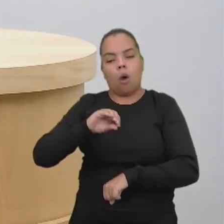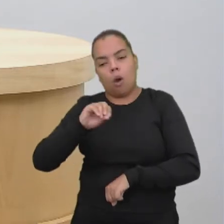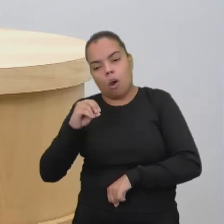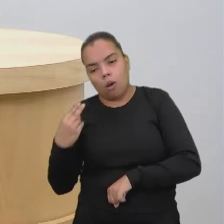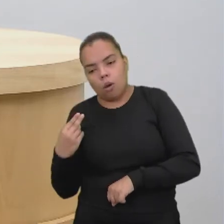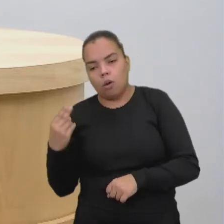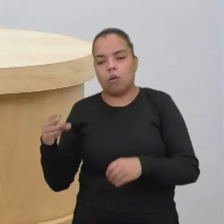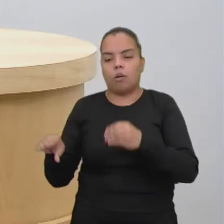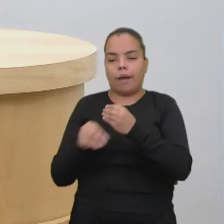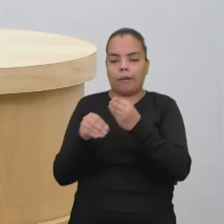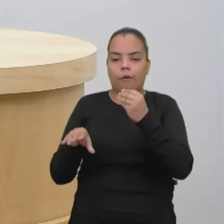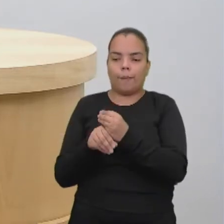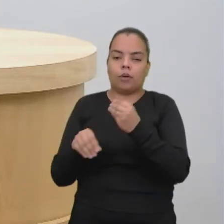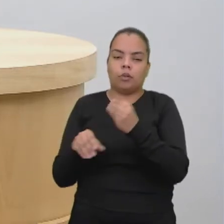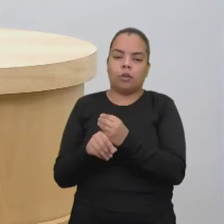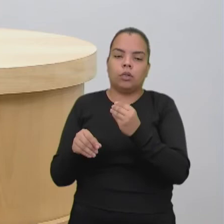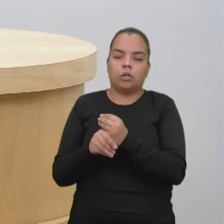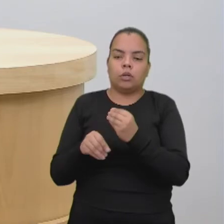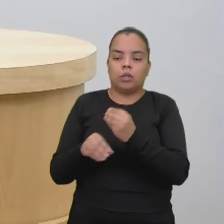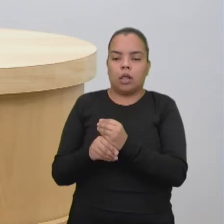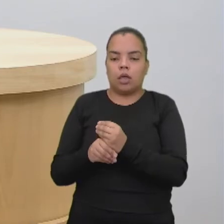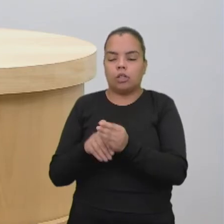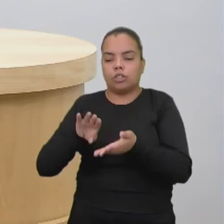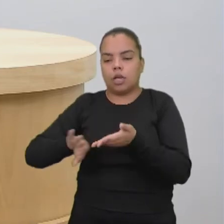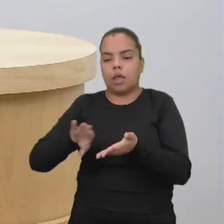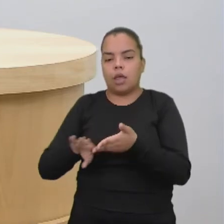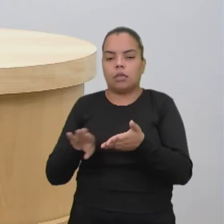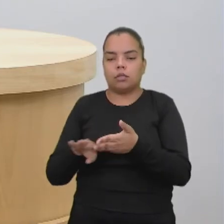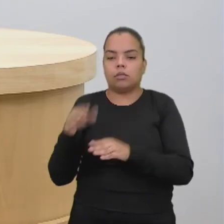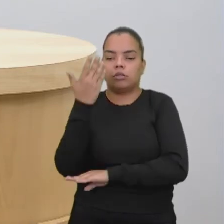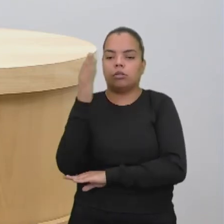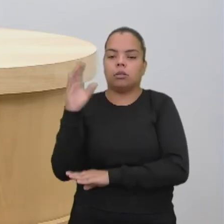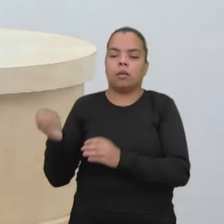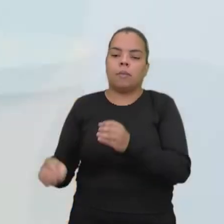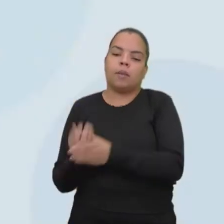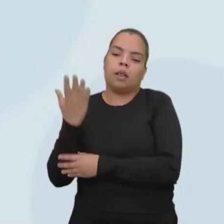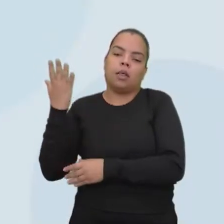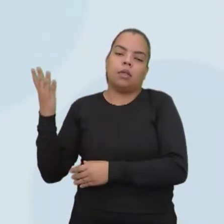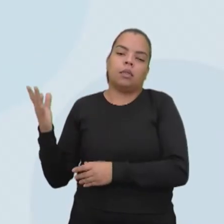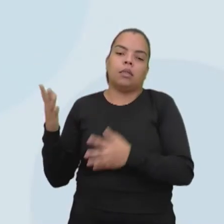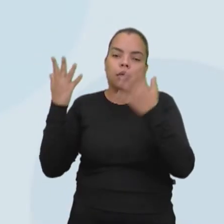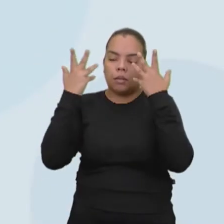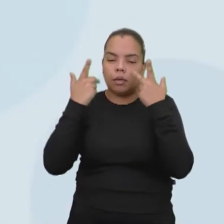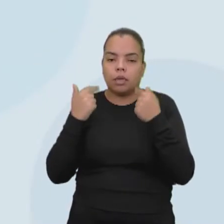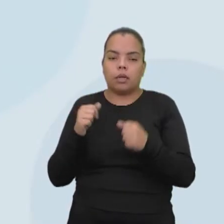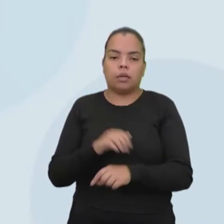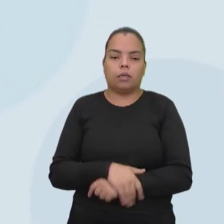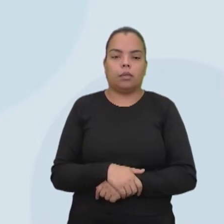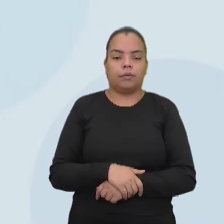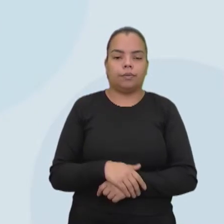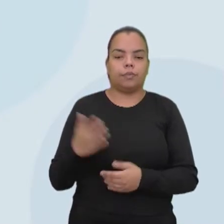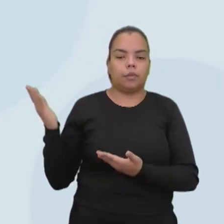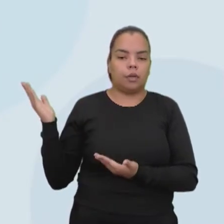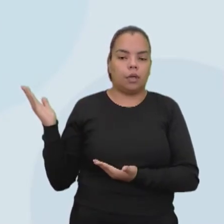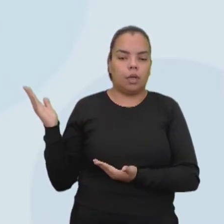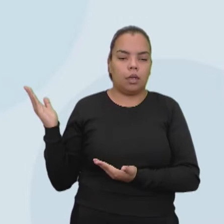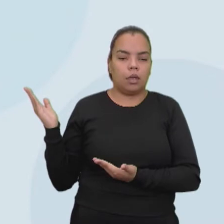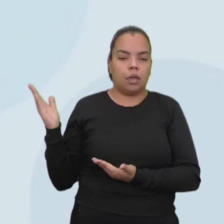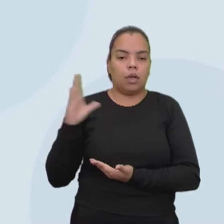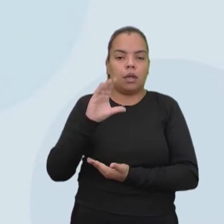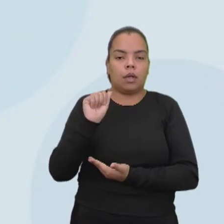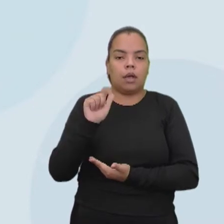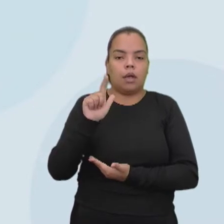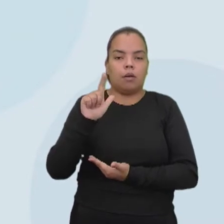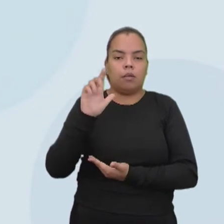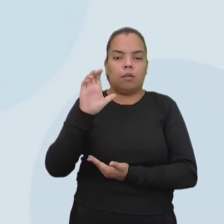né, decomposição aí de animais e plantas. Vamos lá para a próxima tela, que eu trouxe um exemplo de calcário. Tá aí, né? Então a